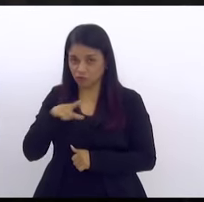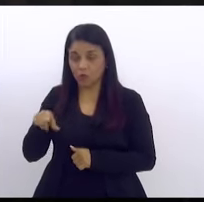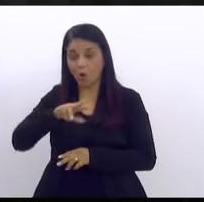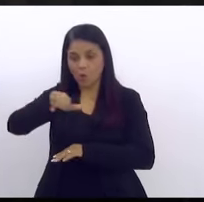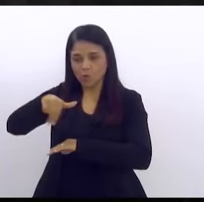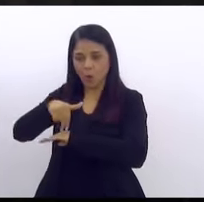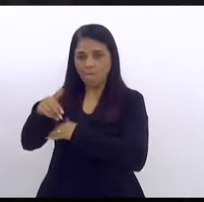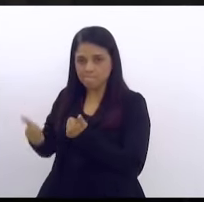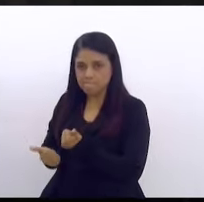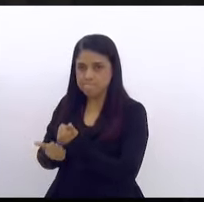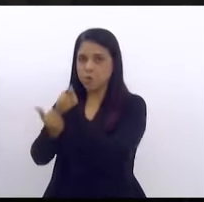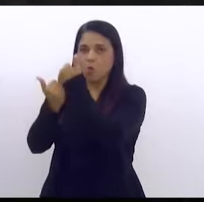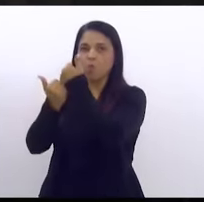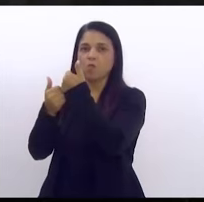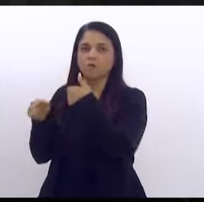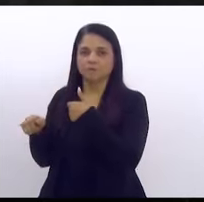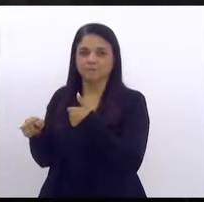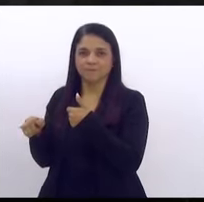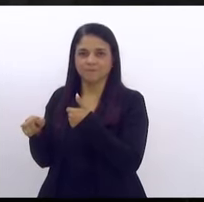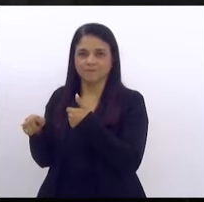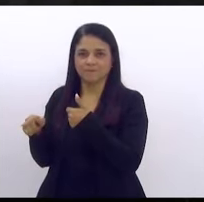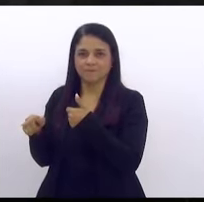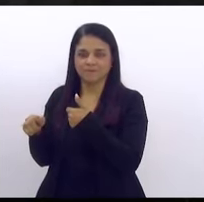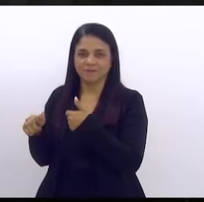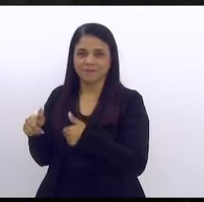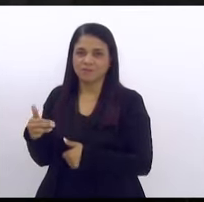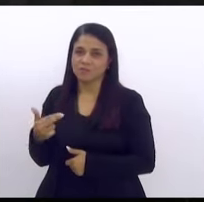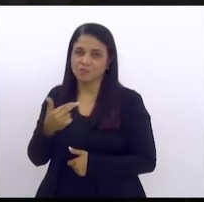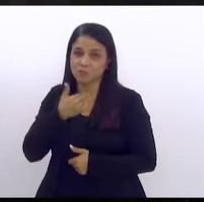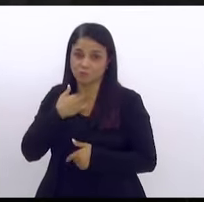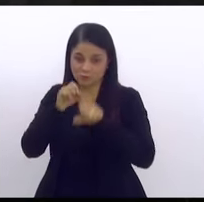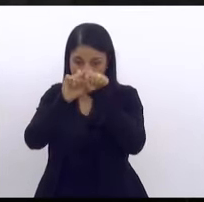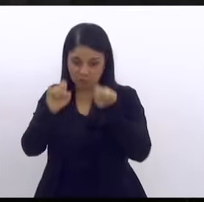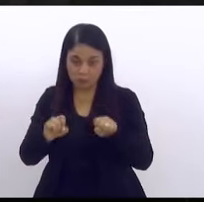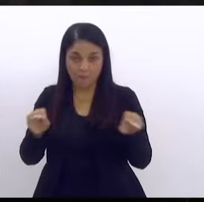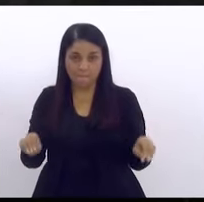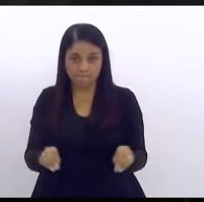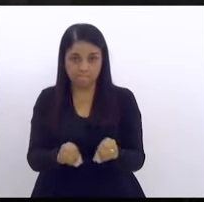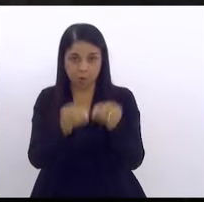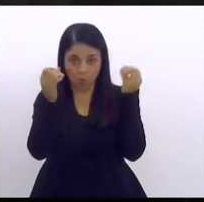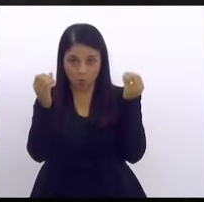socorria, porque não podia deixar o sistema quebrar, porque vira uma